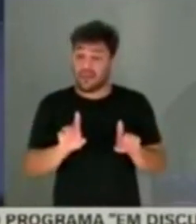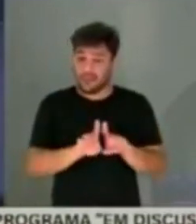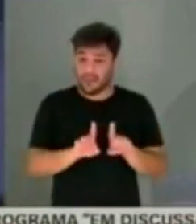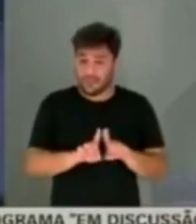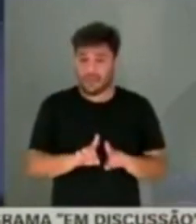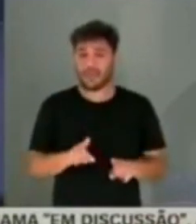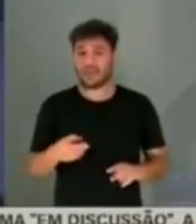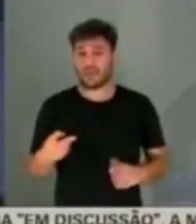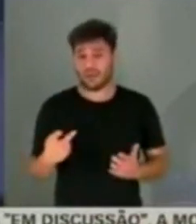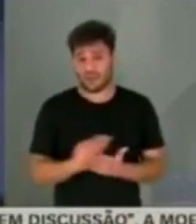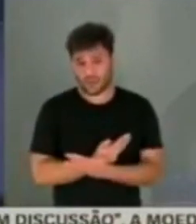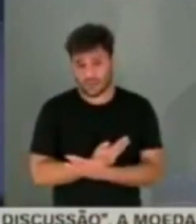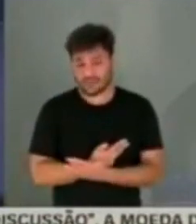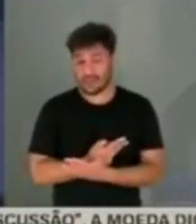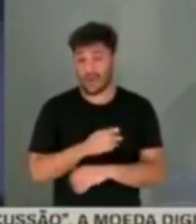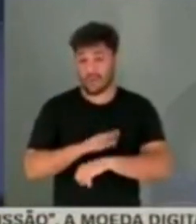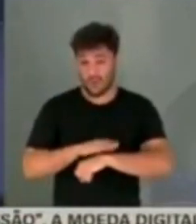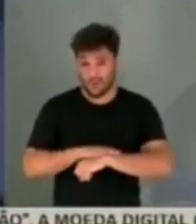tão